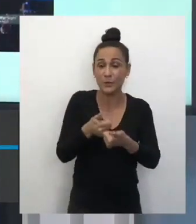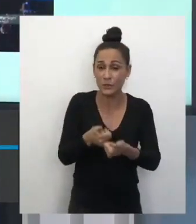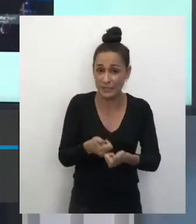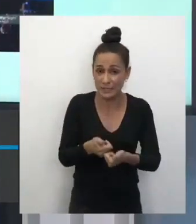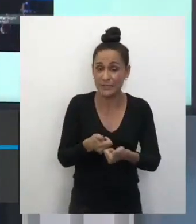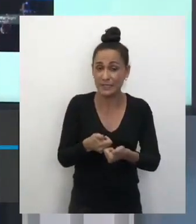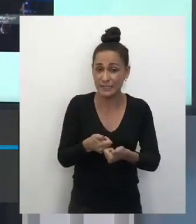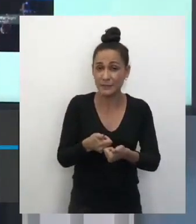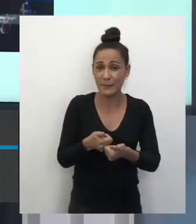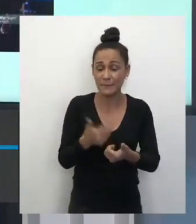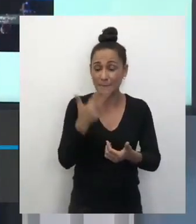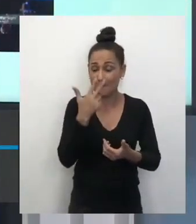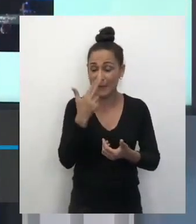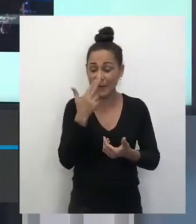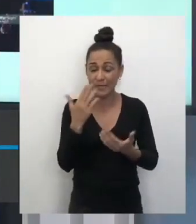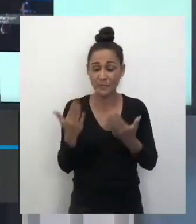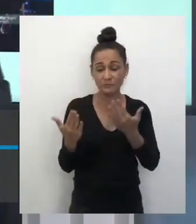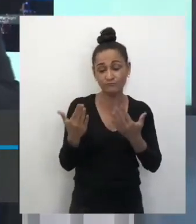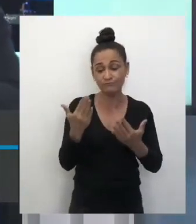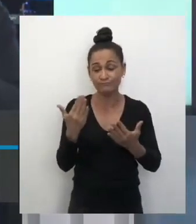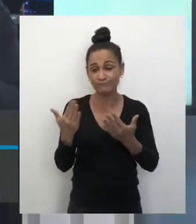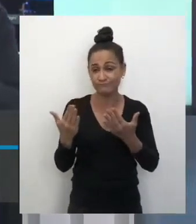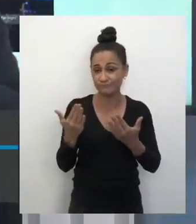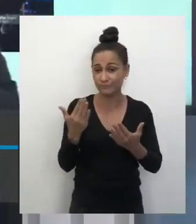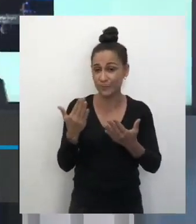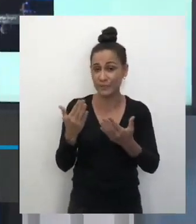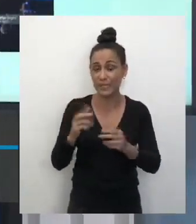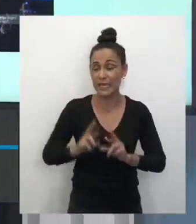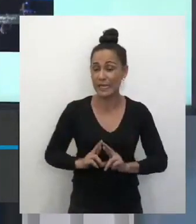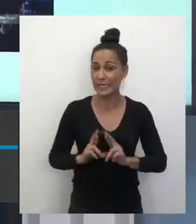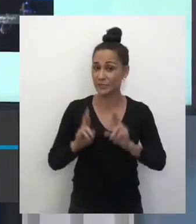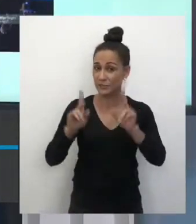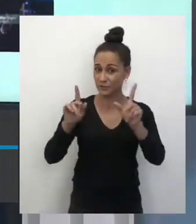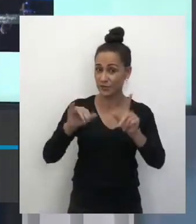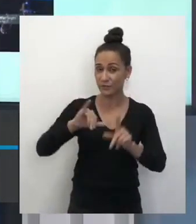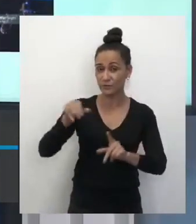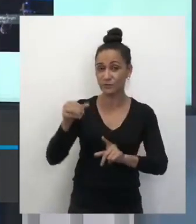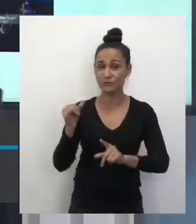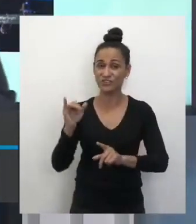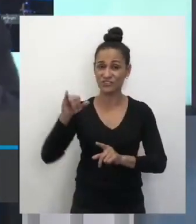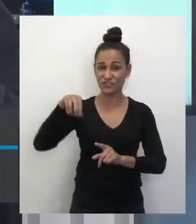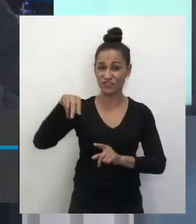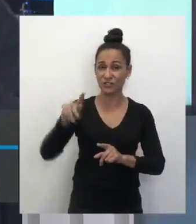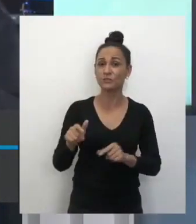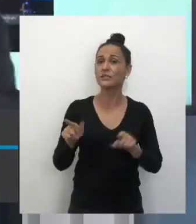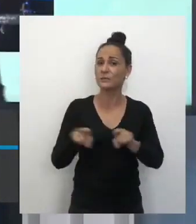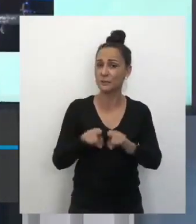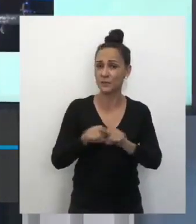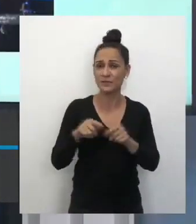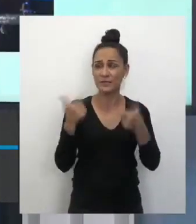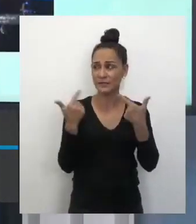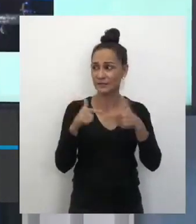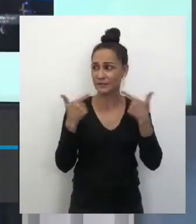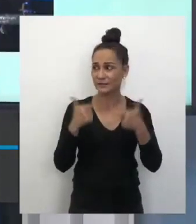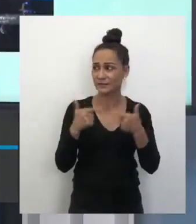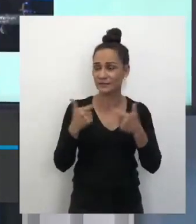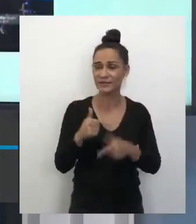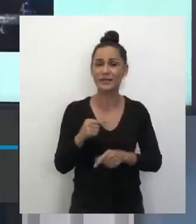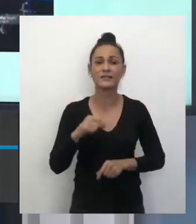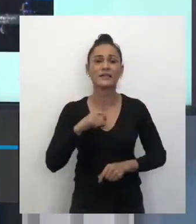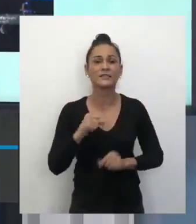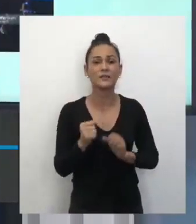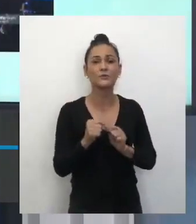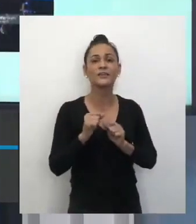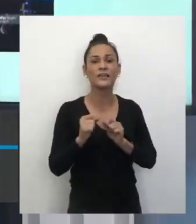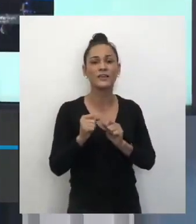ela tem essa característica. E geralmente a paródia, gente, diferente do jingle, né, o jingle ele pode ser engraçado também. Mas geralmente ele tem uma